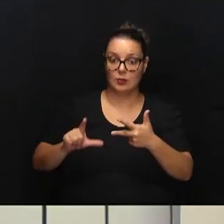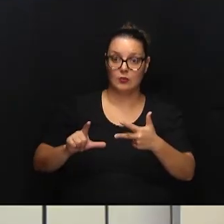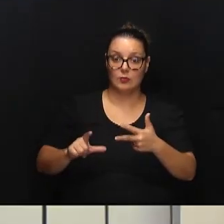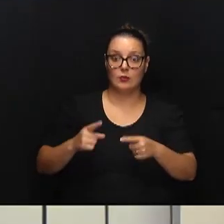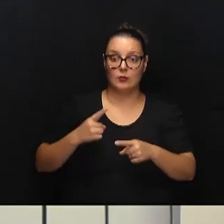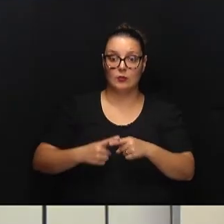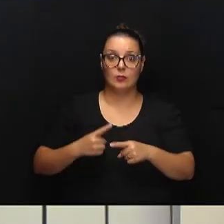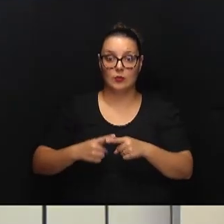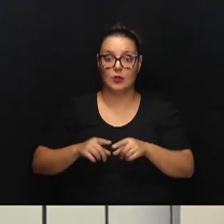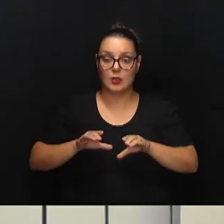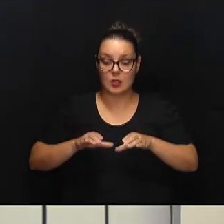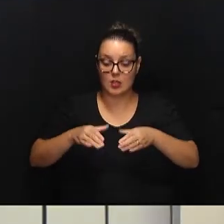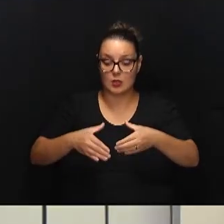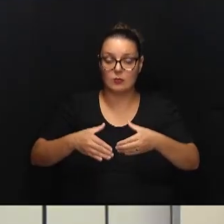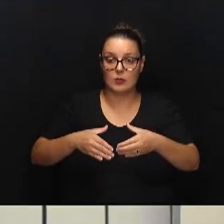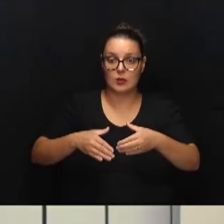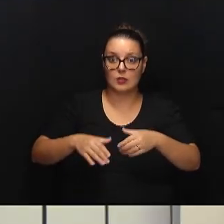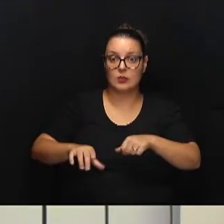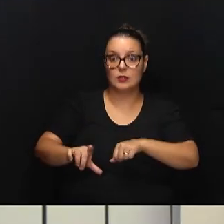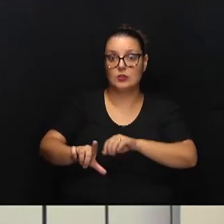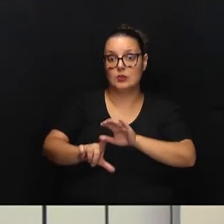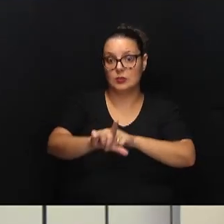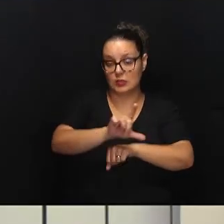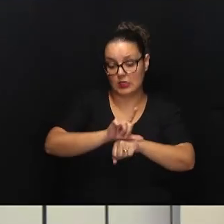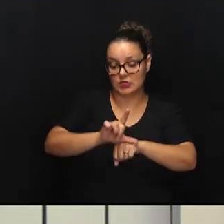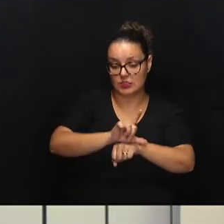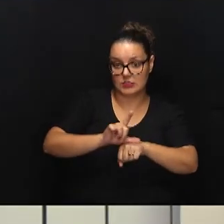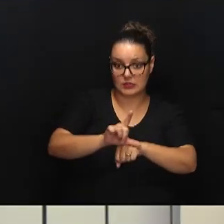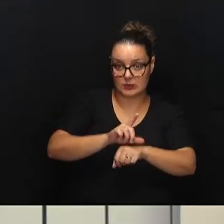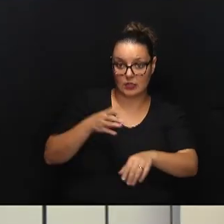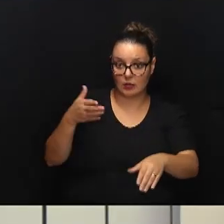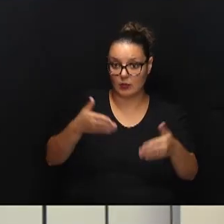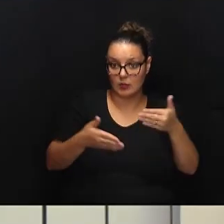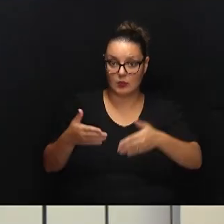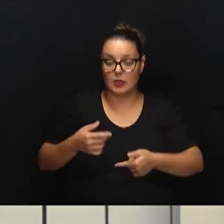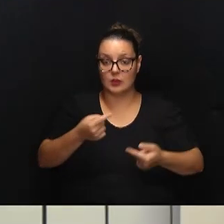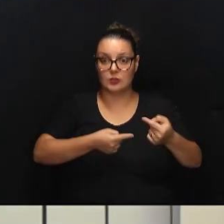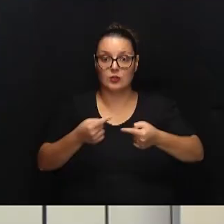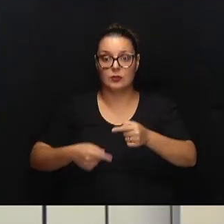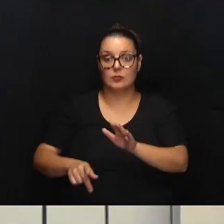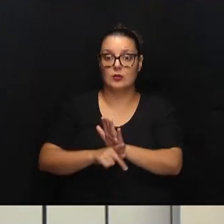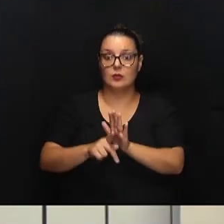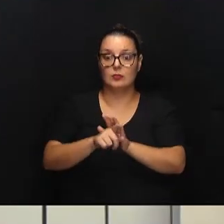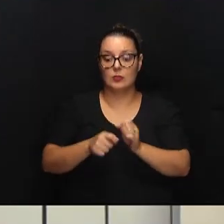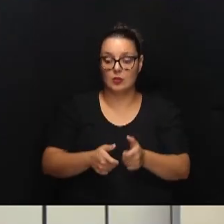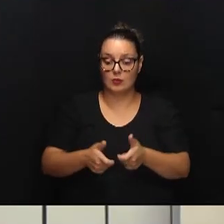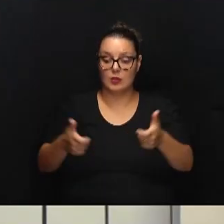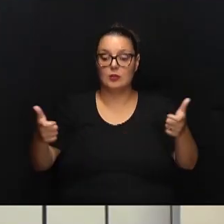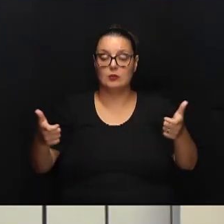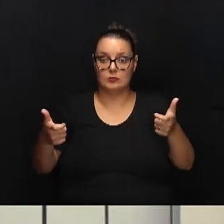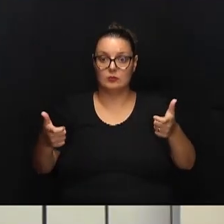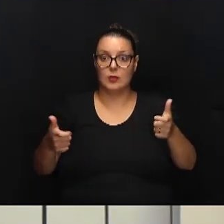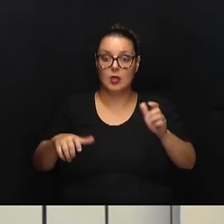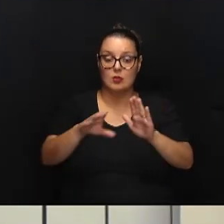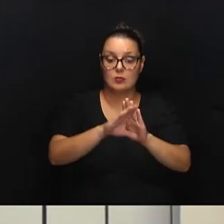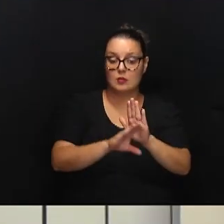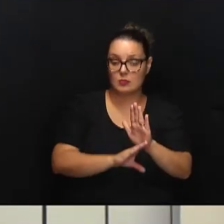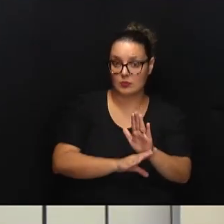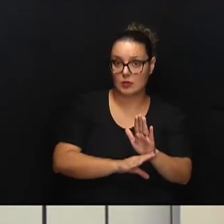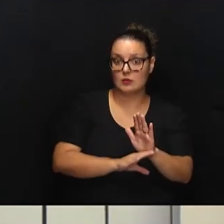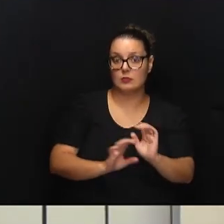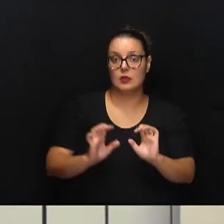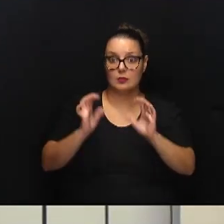porque a Comissão de Legislação Participativa debate projeto que amplia a programação de eventos